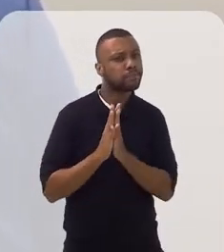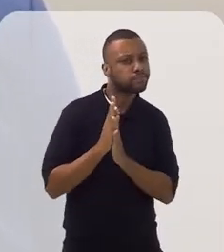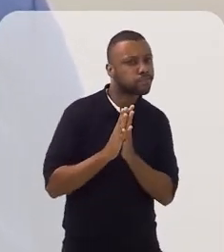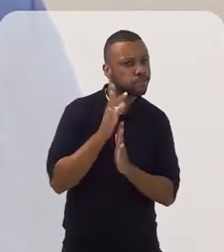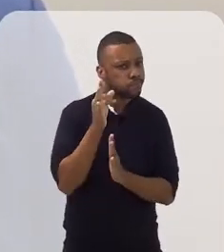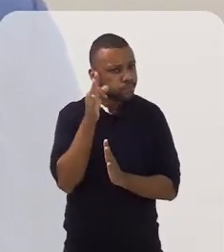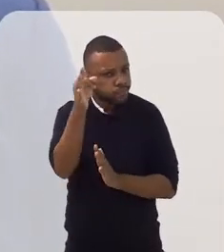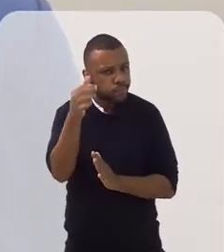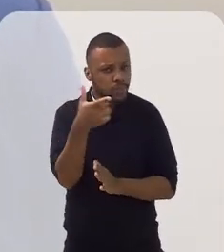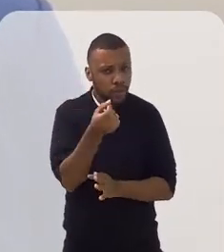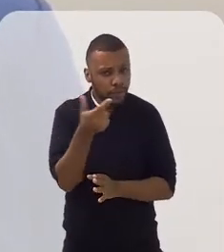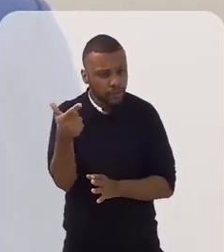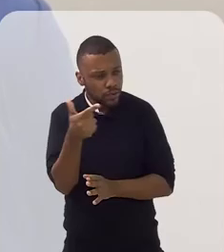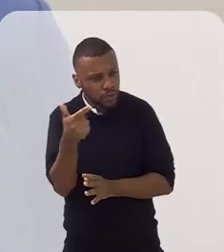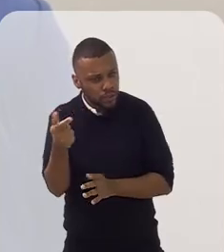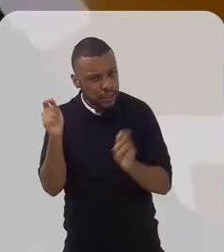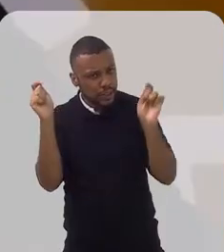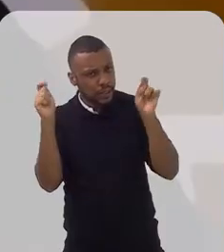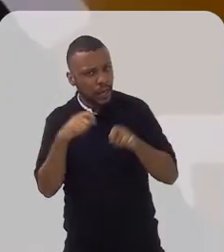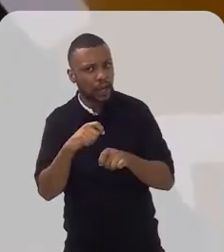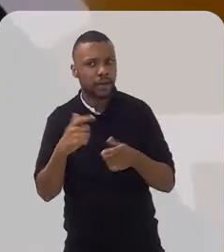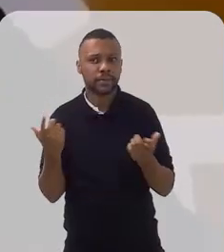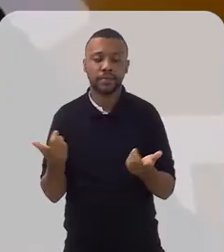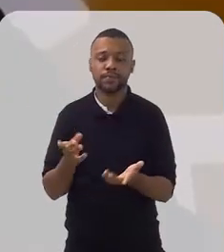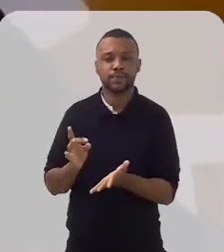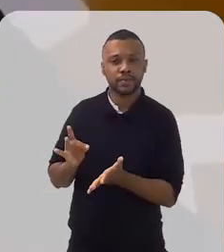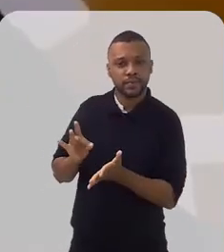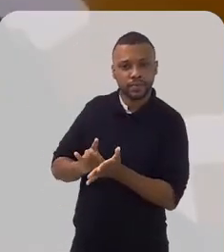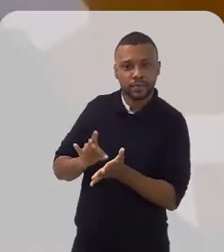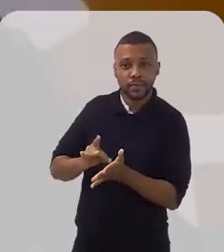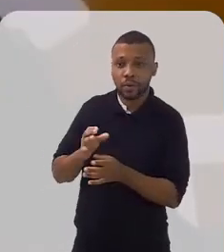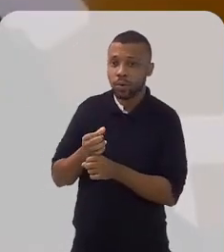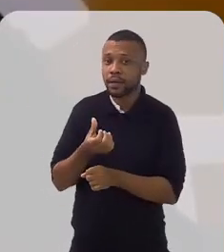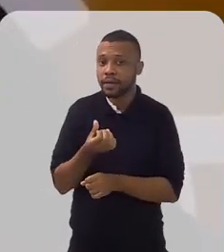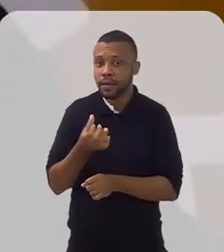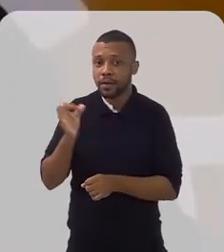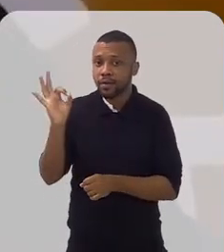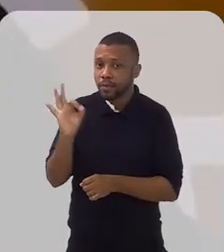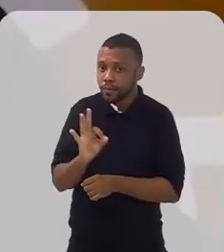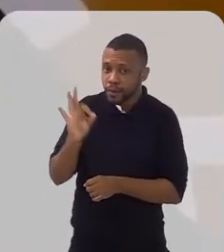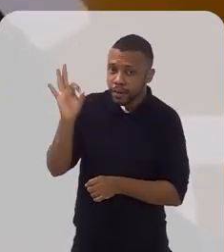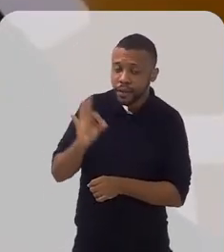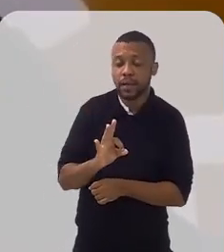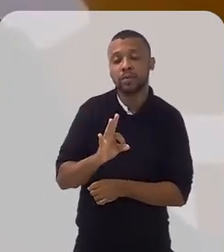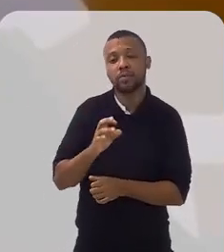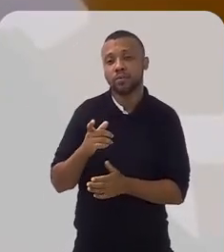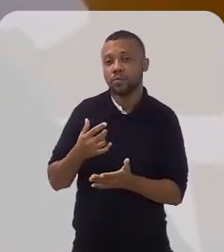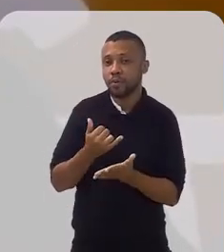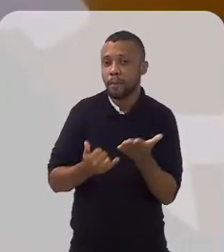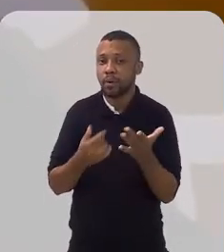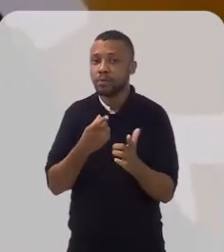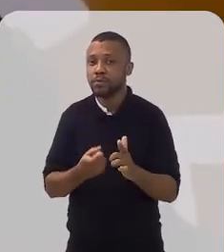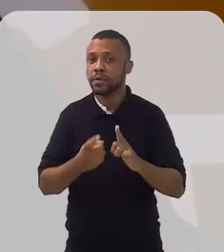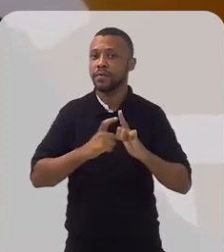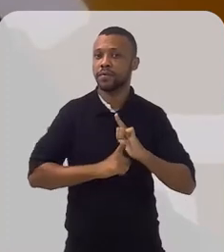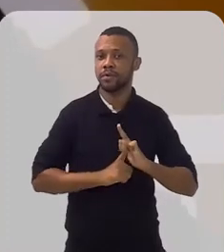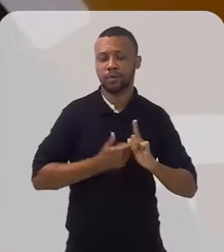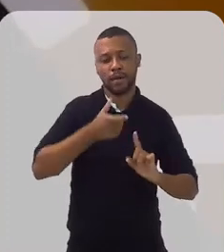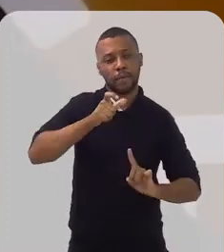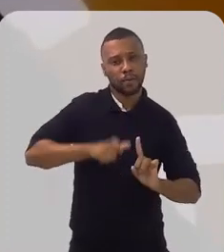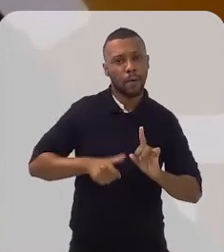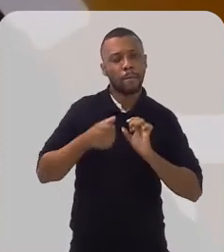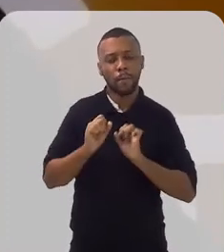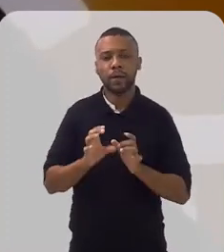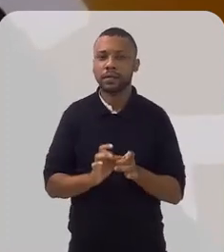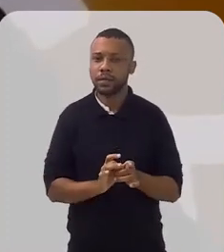desses fundos em 2022? Na verdade, como 6% do imposto devido pelo contribuinte no Brasil ele